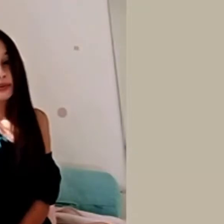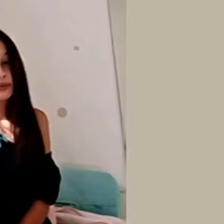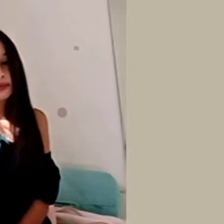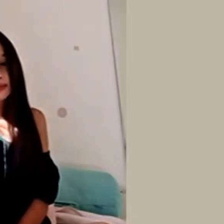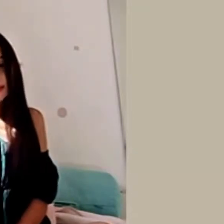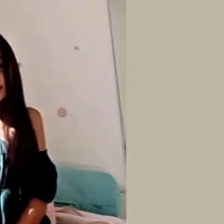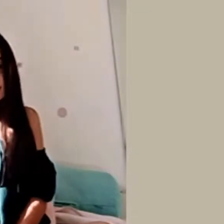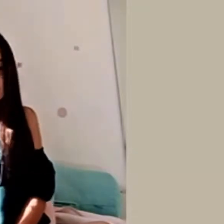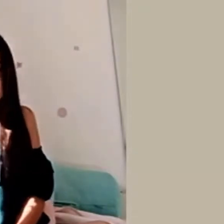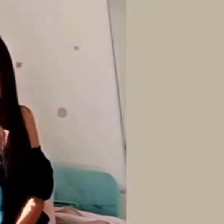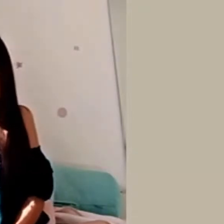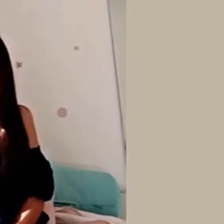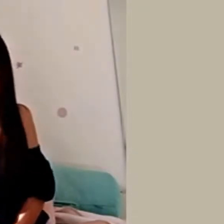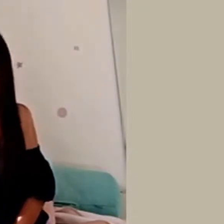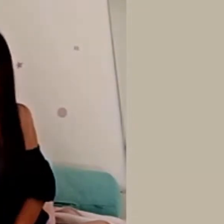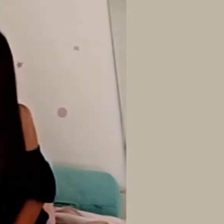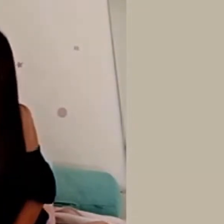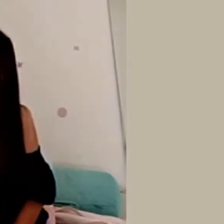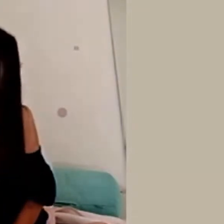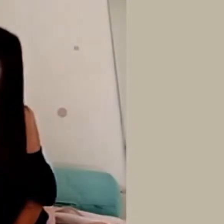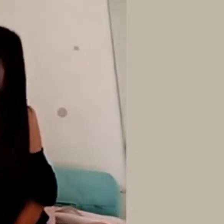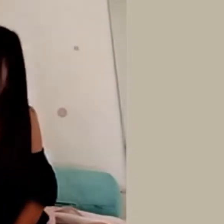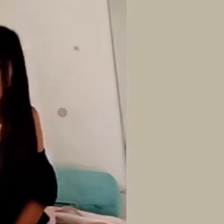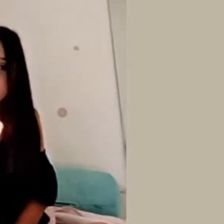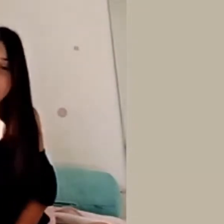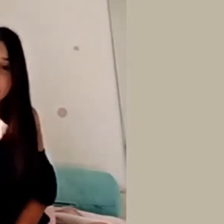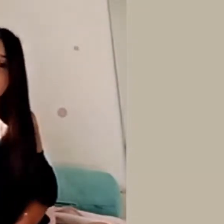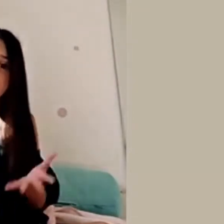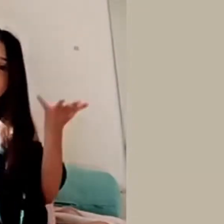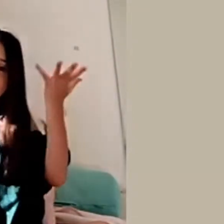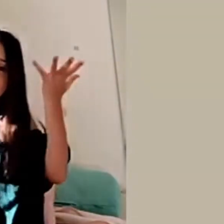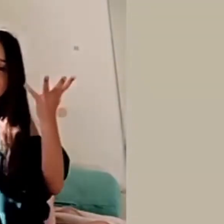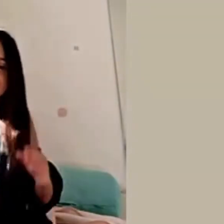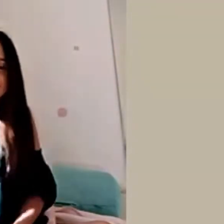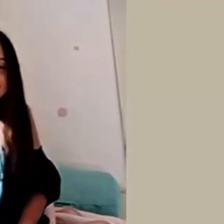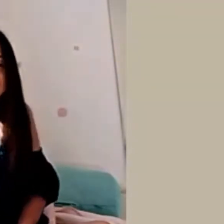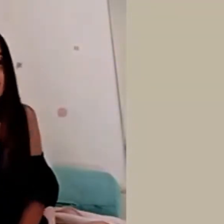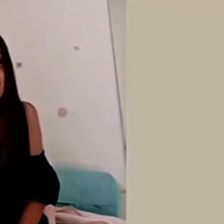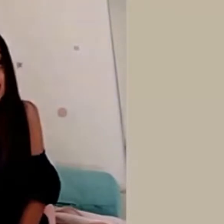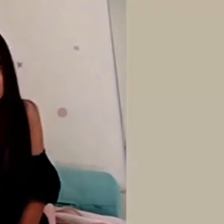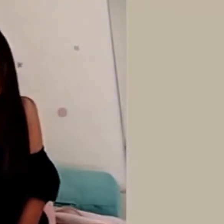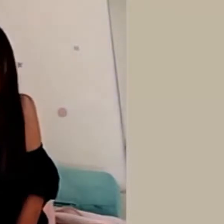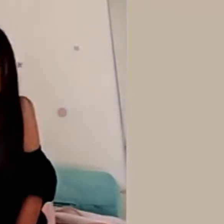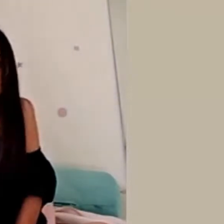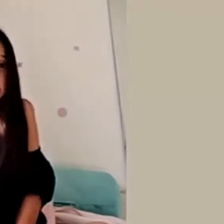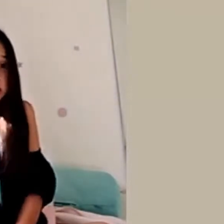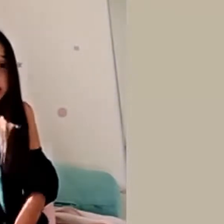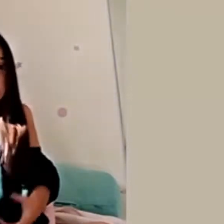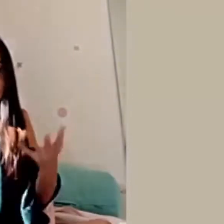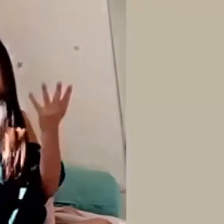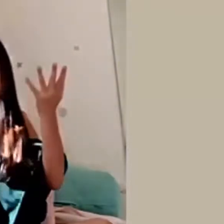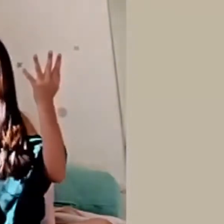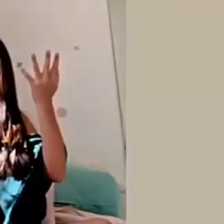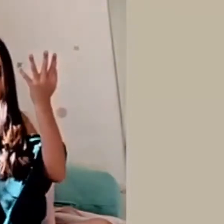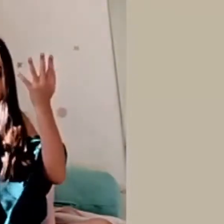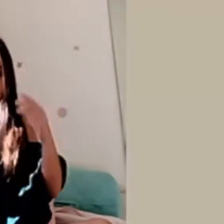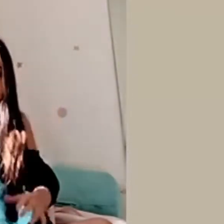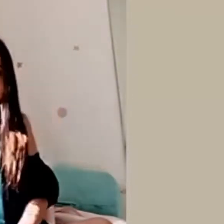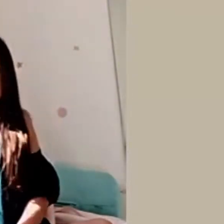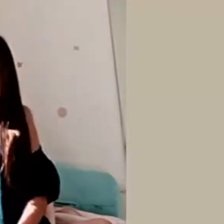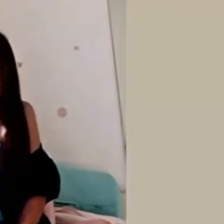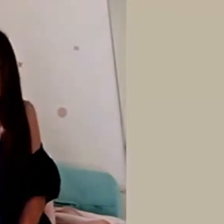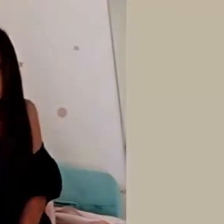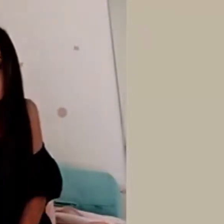de álcool gel. Tem de se cuidar para não ir pro céu. E quando esse corona vai